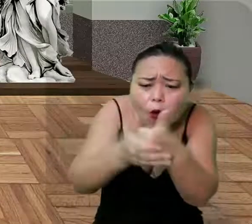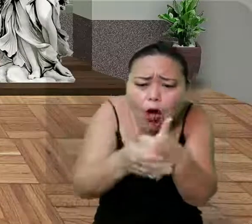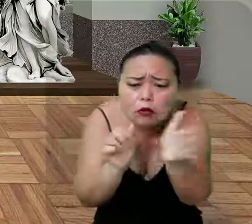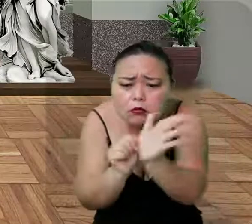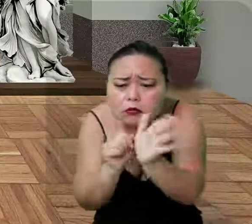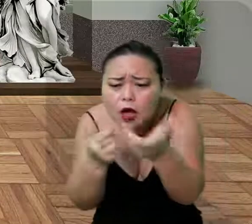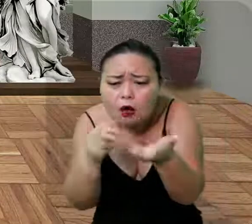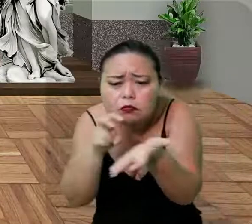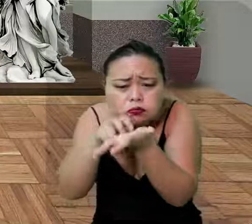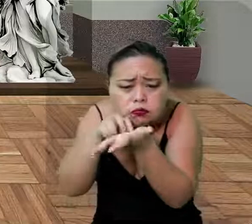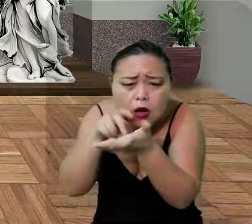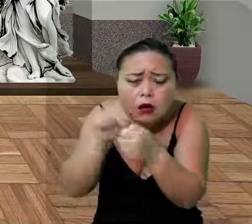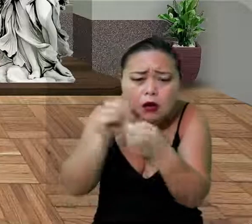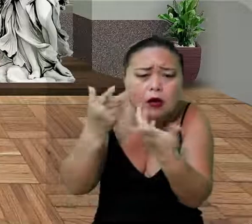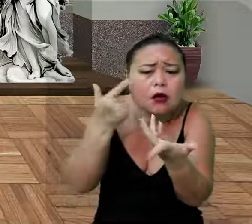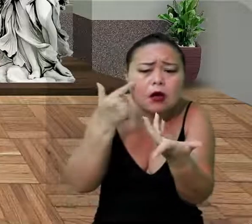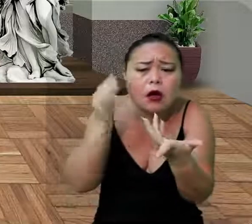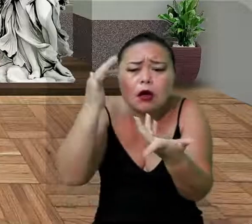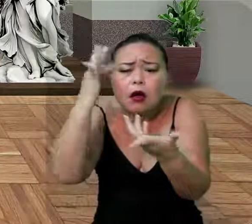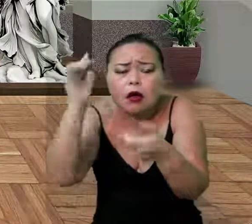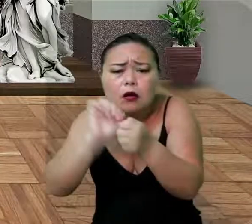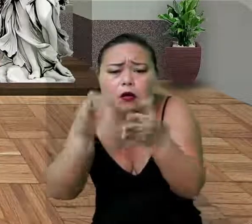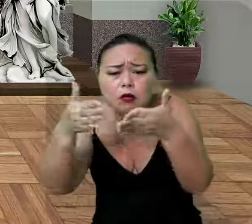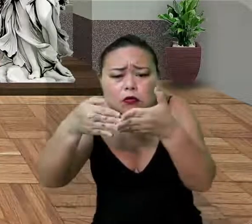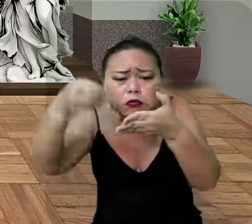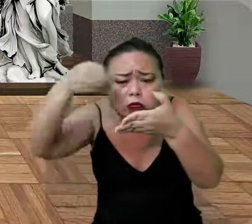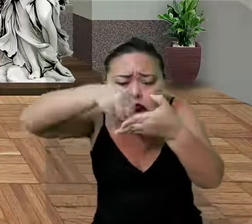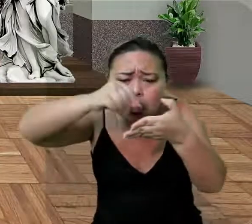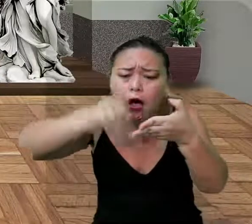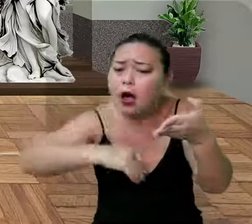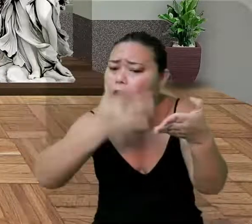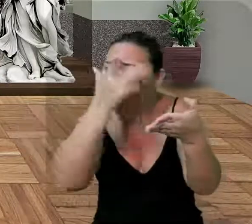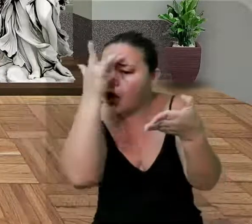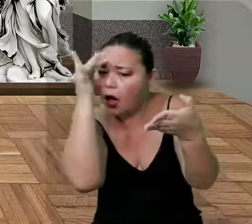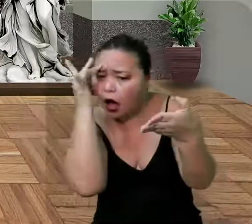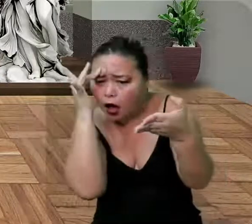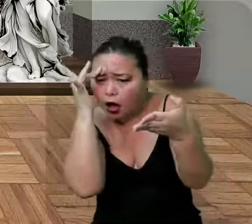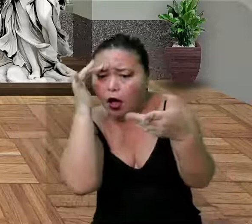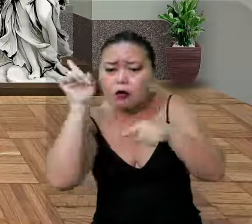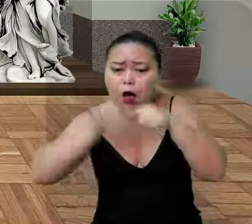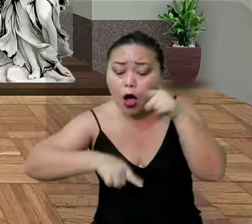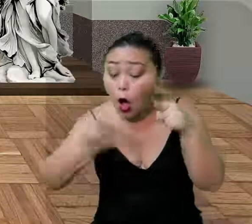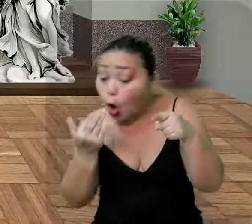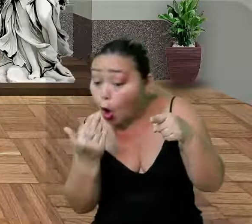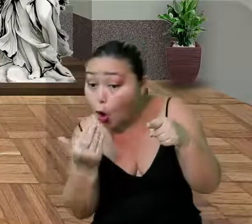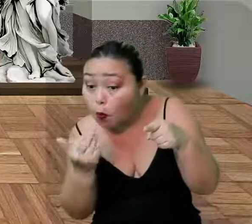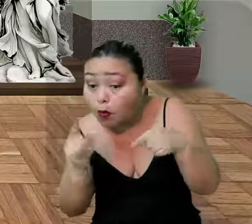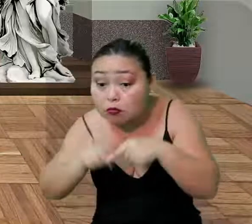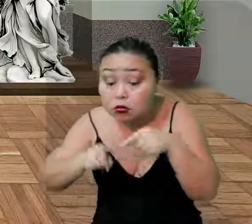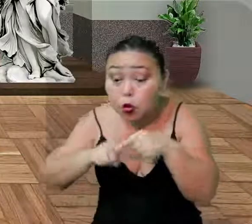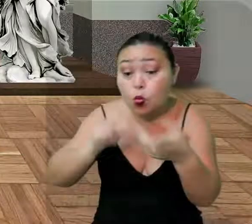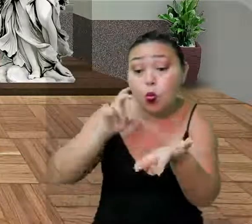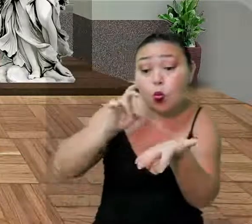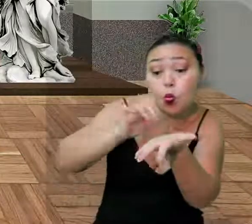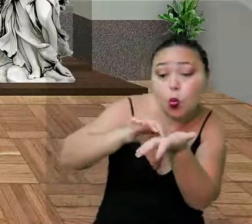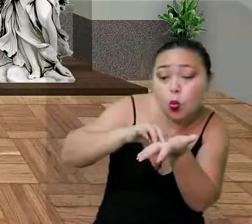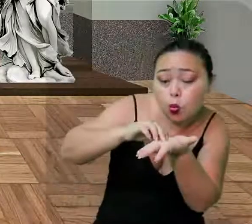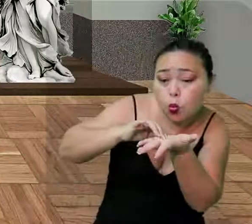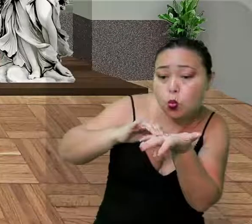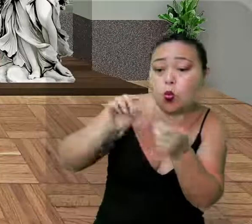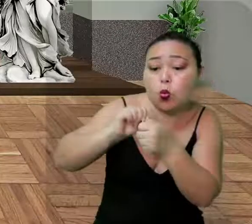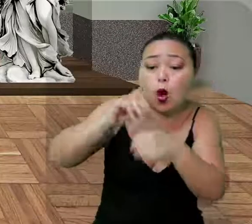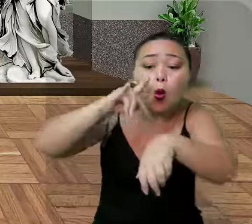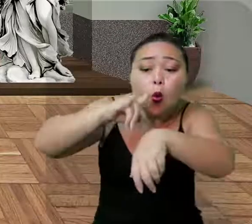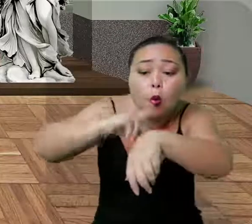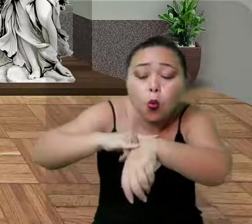vocês imaginam que as pessoas dizem marcação podem consumir um produto infectado por que o rato urinava